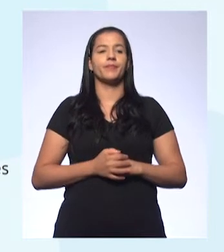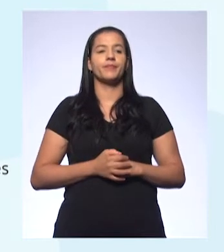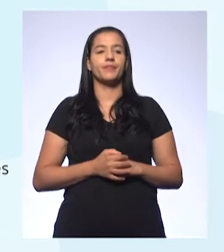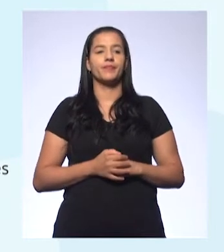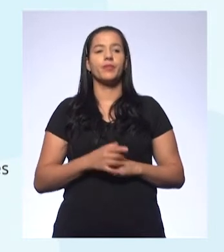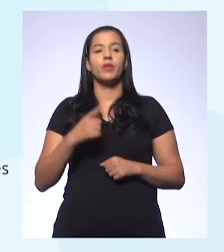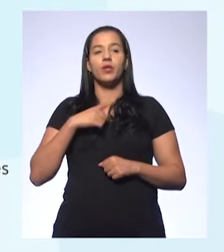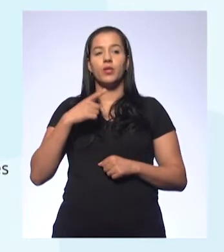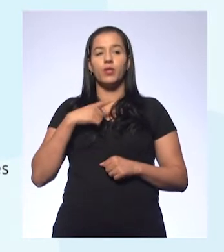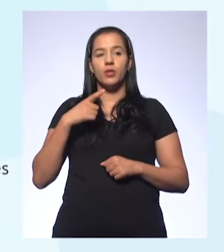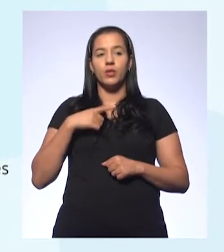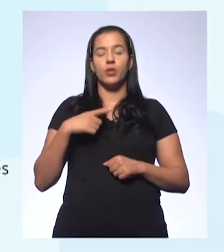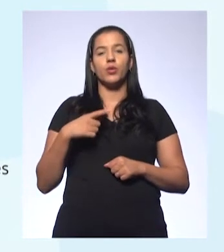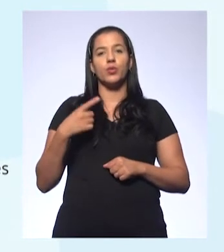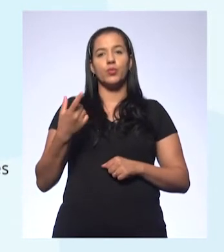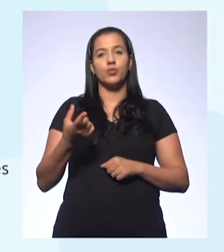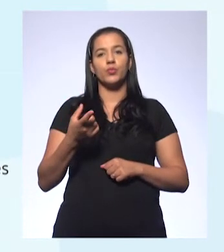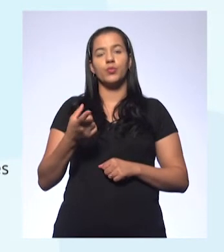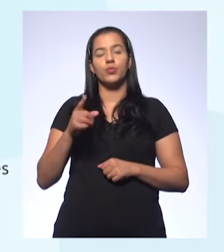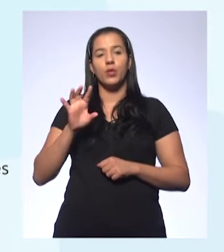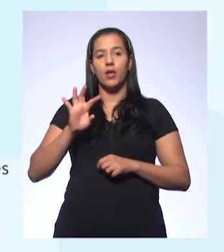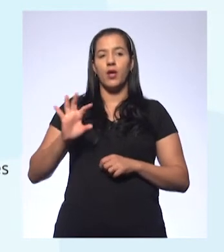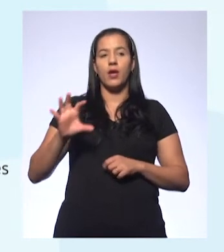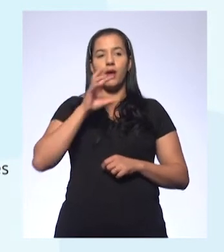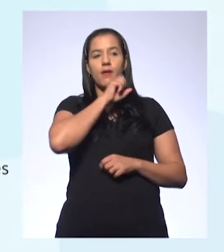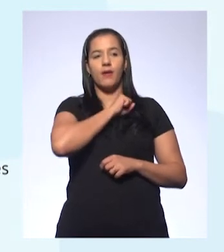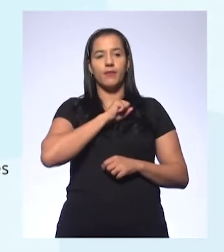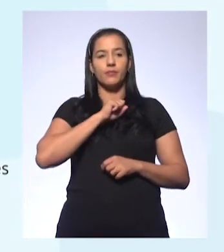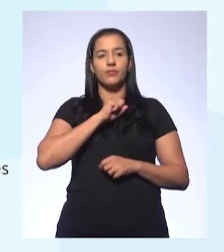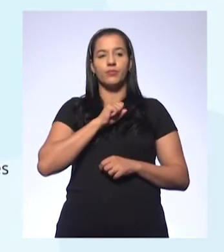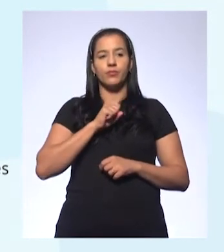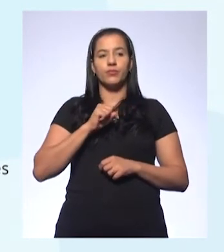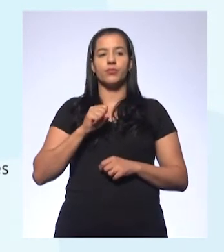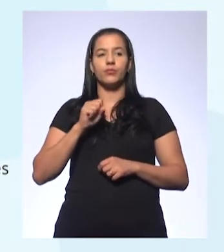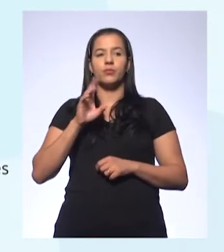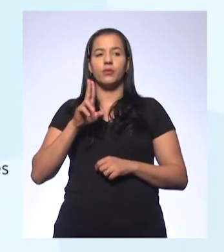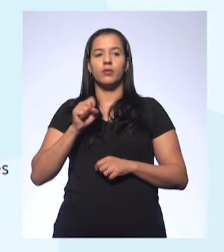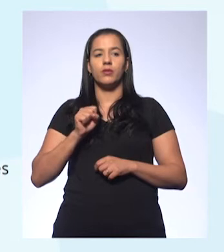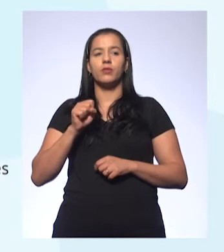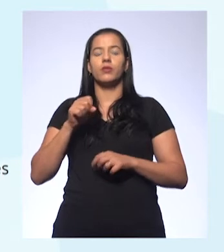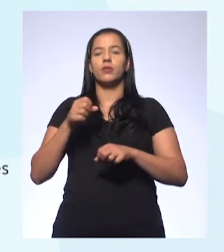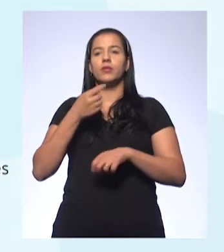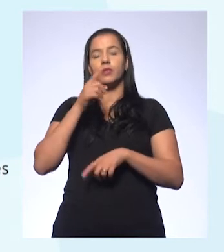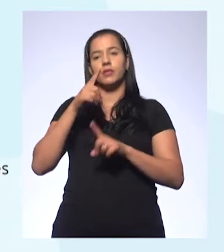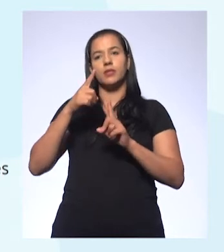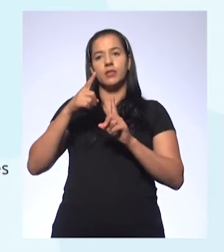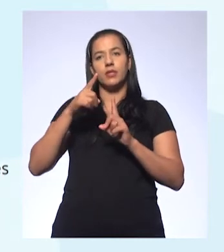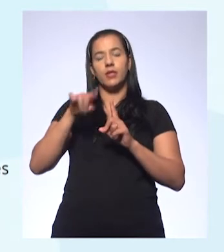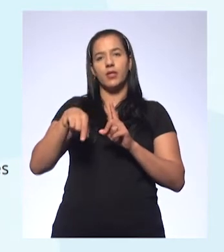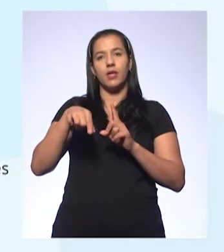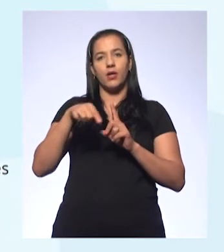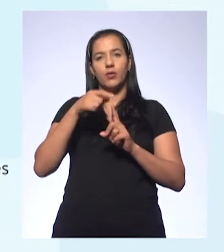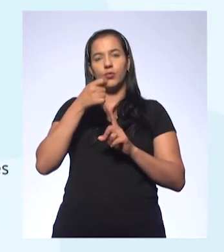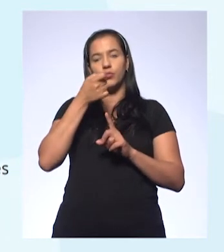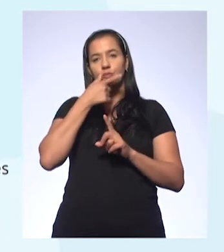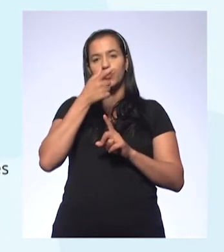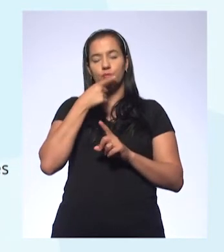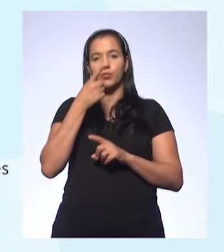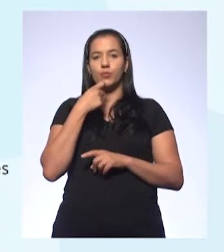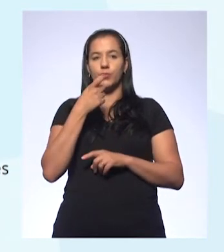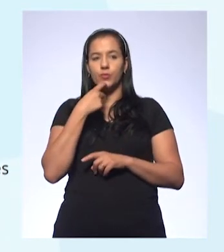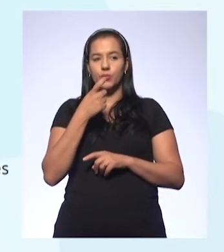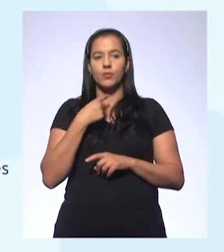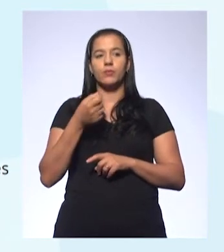teste rápido de sífilis, somente em 30 minutos sai o resultado. Exame de sangue, o tratamento é feito com antibiótico, penicilina.